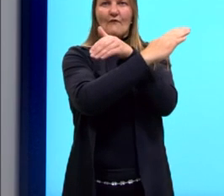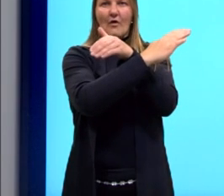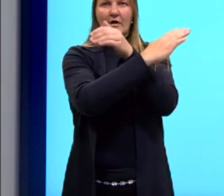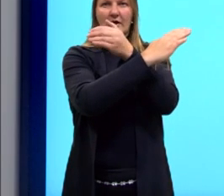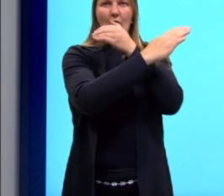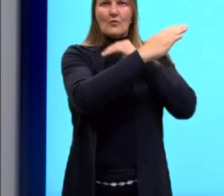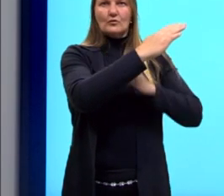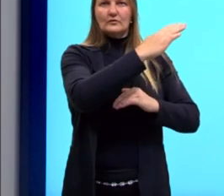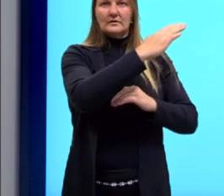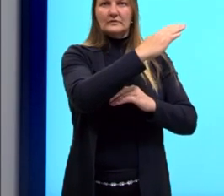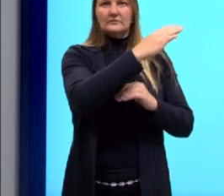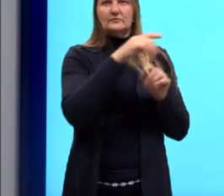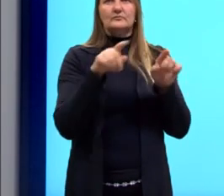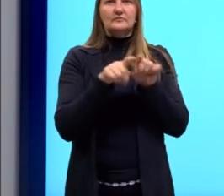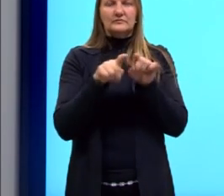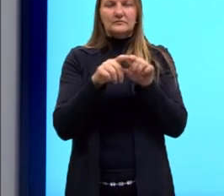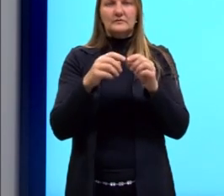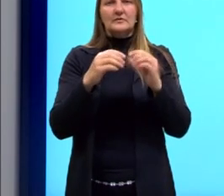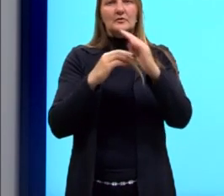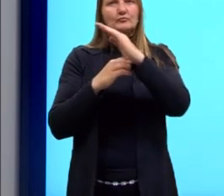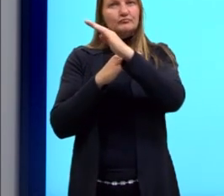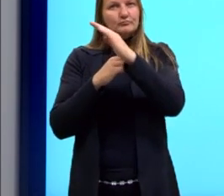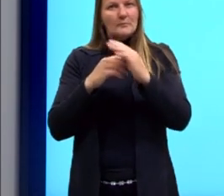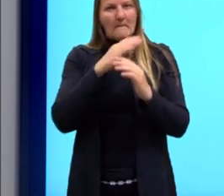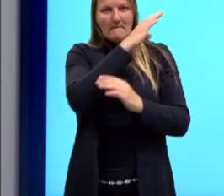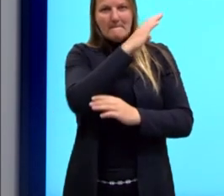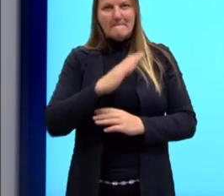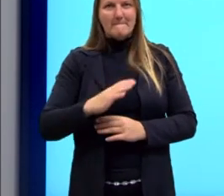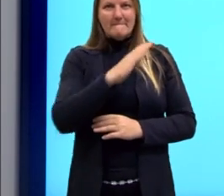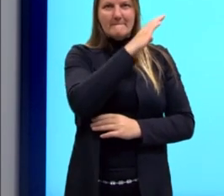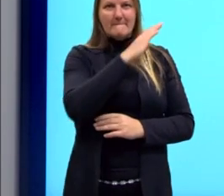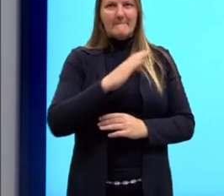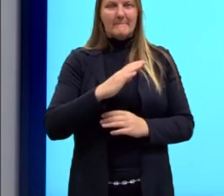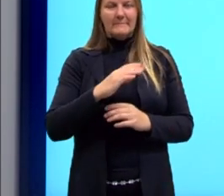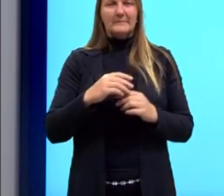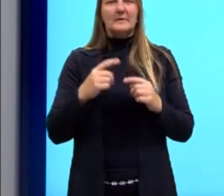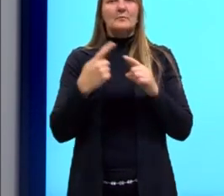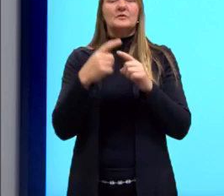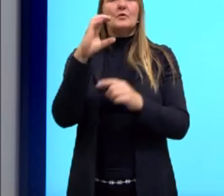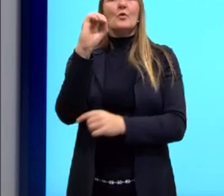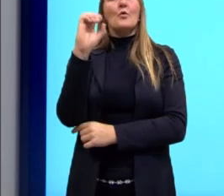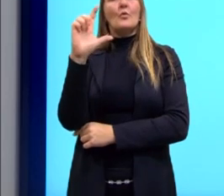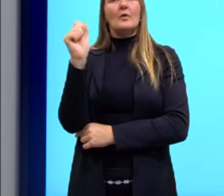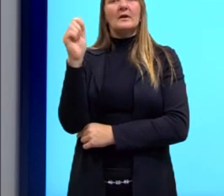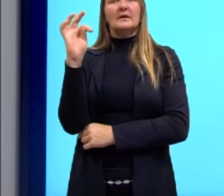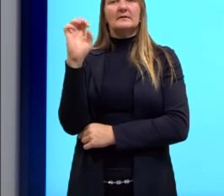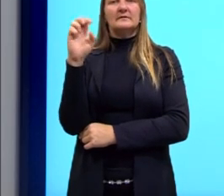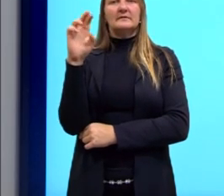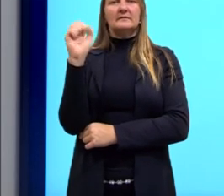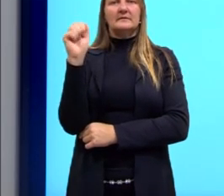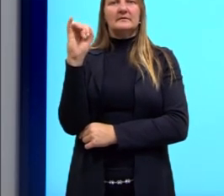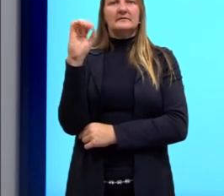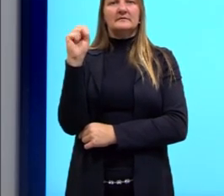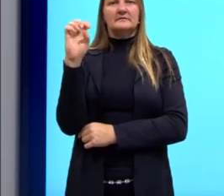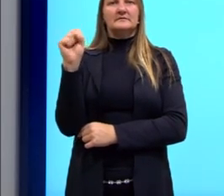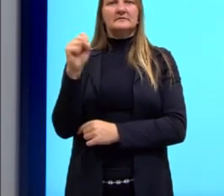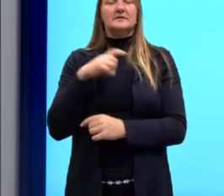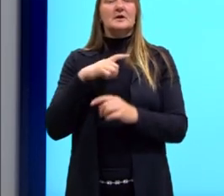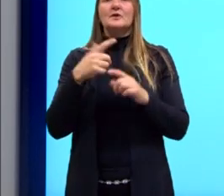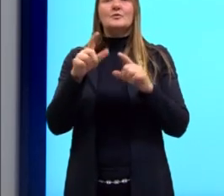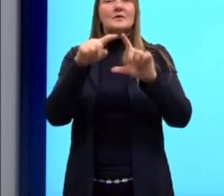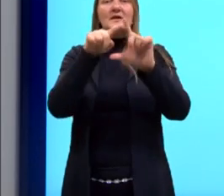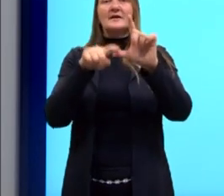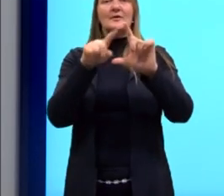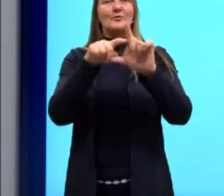estão no mesmo lado da transversal Então são colaterais mas estes ângulos Eles não têm a